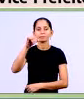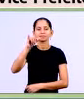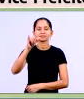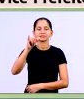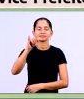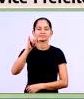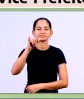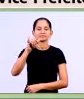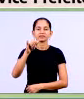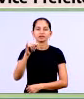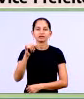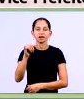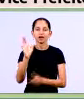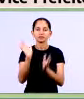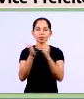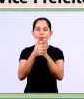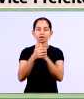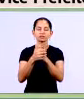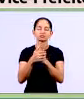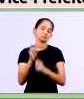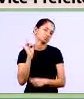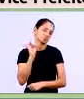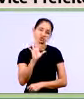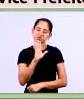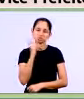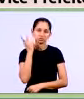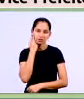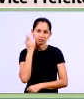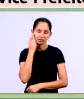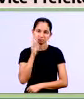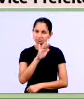diferentes, então aí palavras já dá diferentes diferença. que se uniram, Isso, né? Isso.